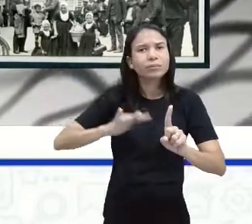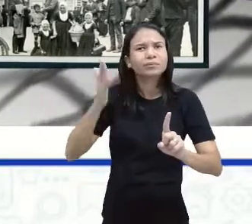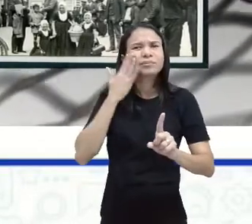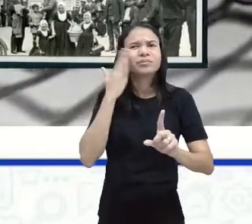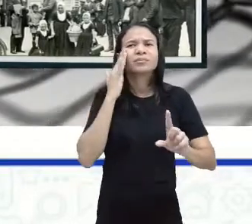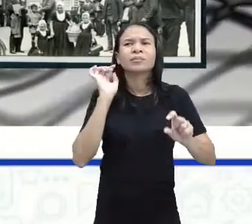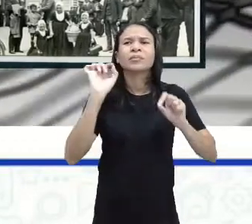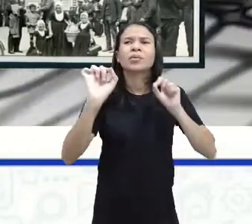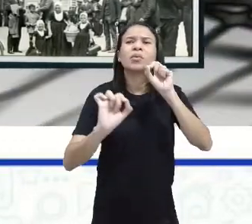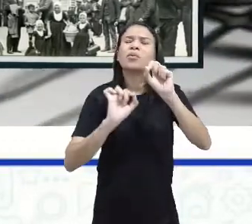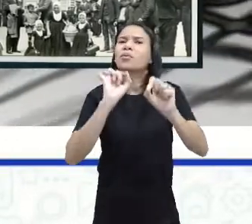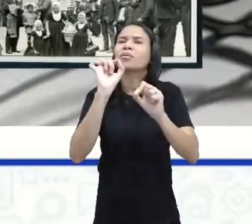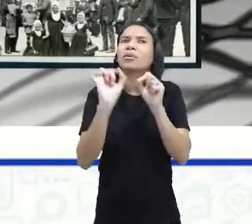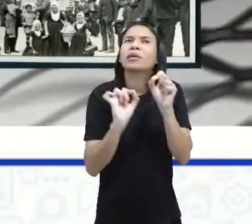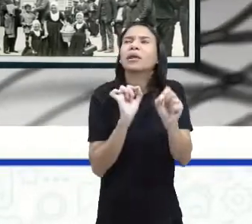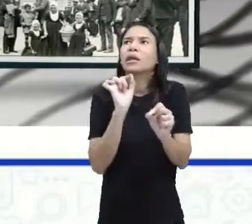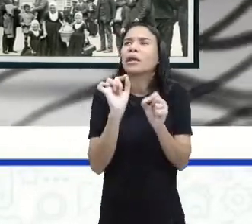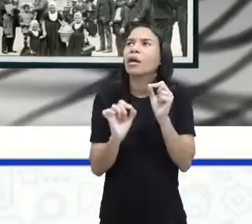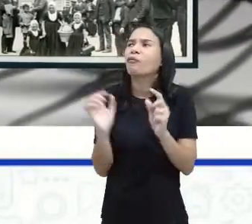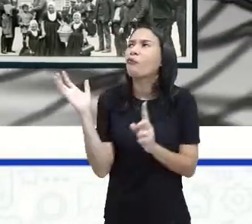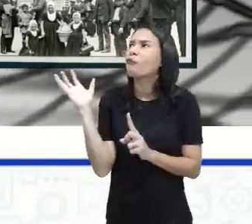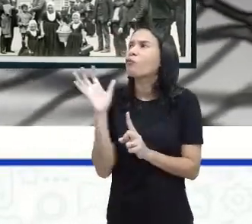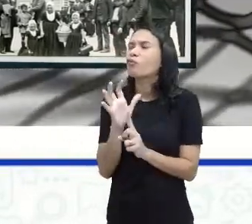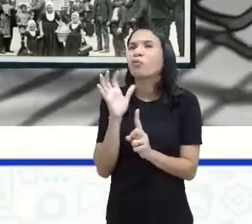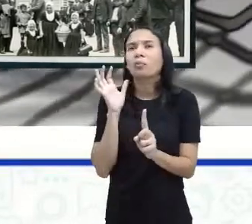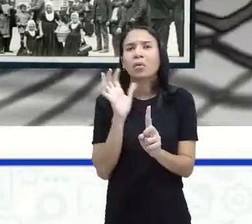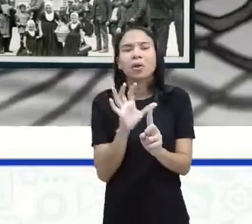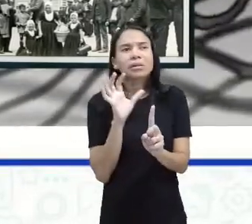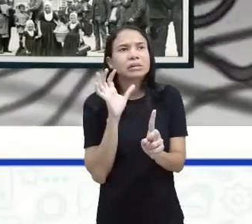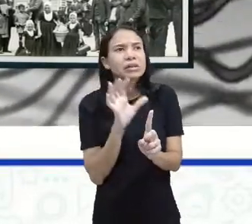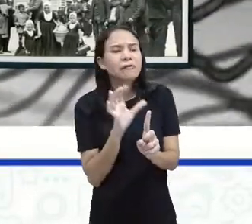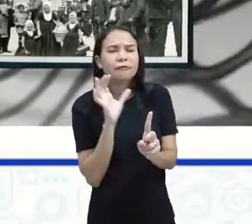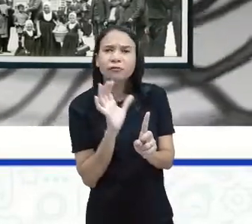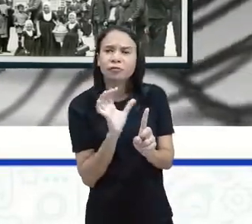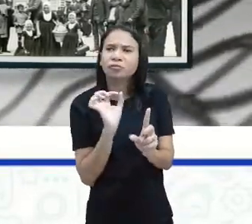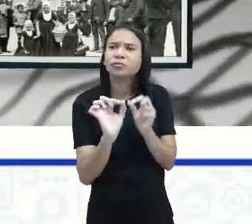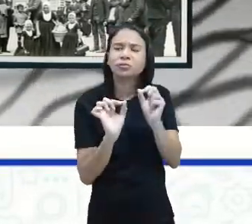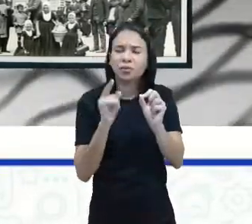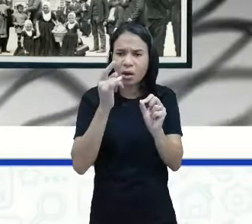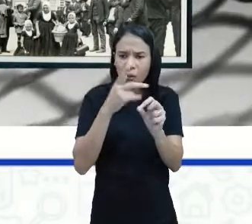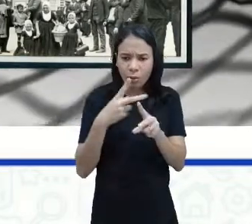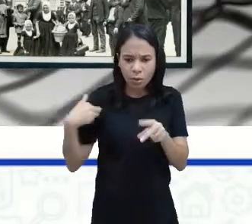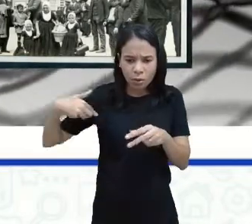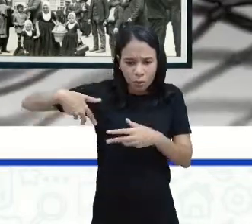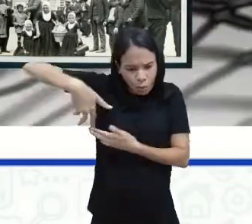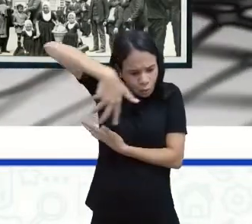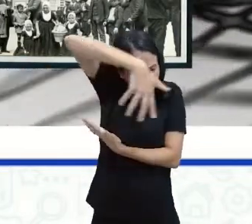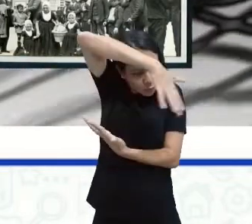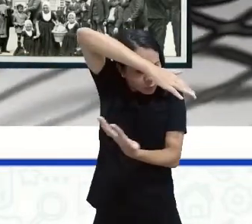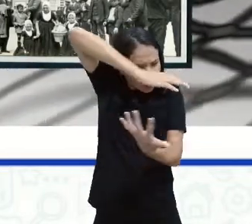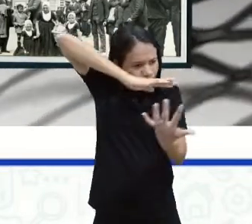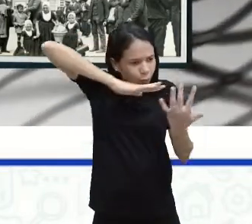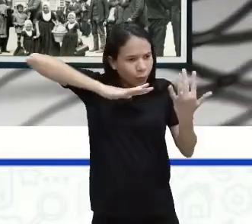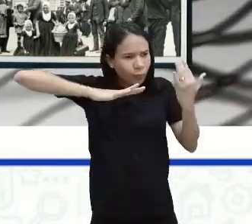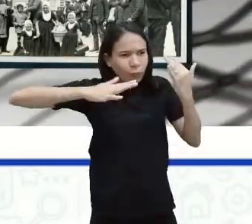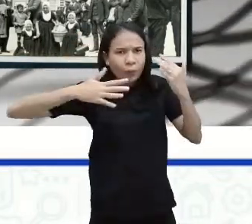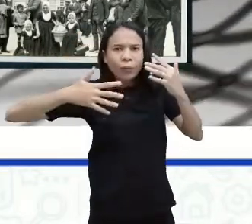é influência, né? Sim. É algo que nos envolve, né? Que